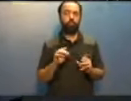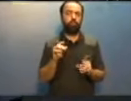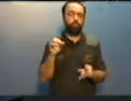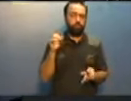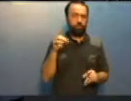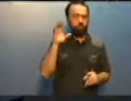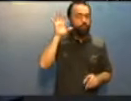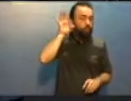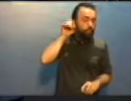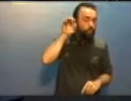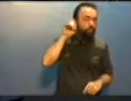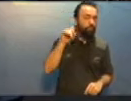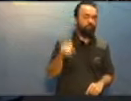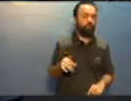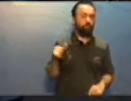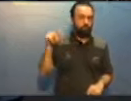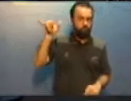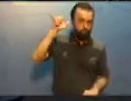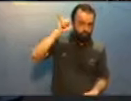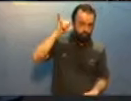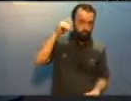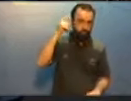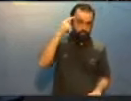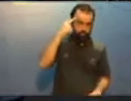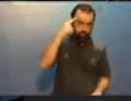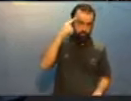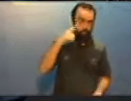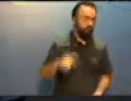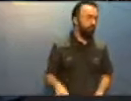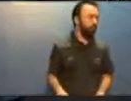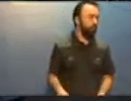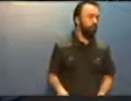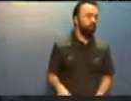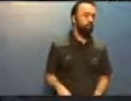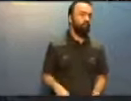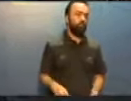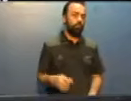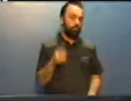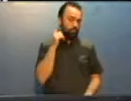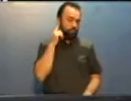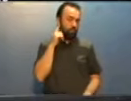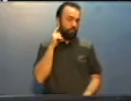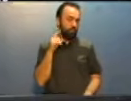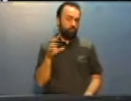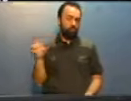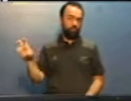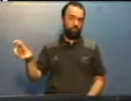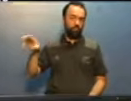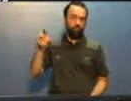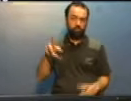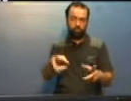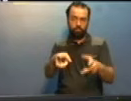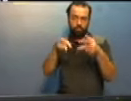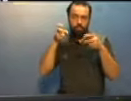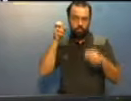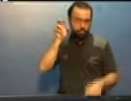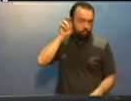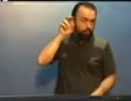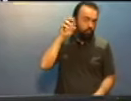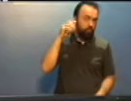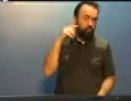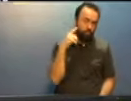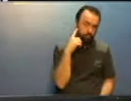graças a esse armazenamento de informações que nós possuímos no nosso cérebro. Os ouvidos, então, eles captam esse som e